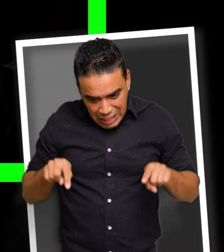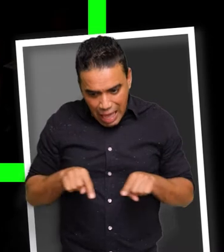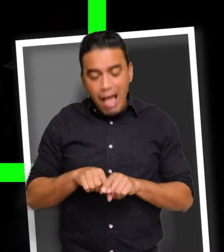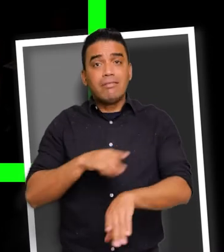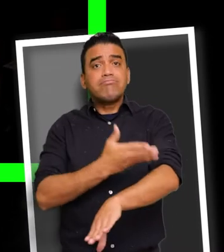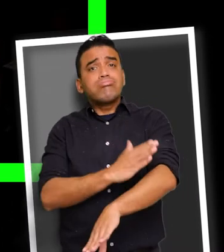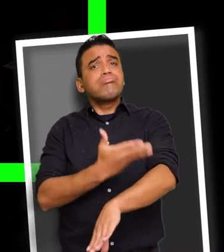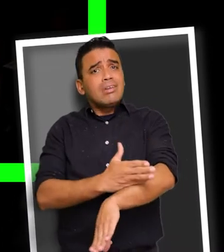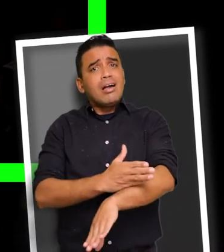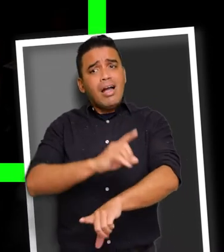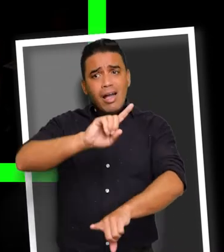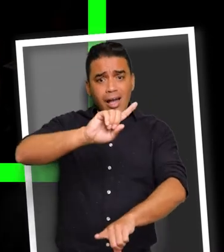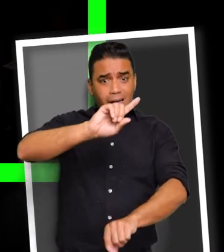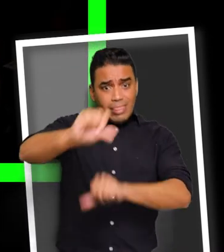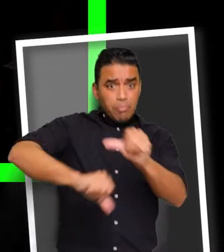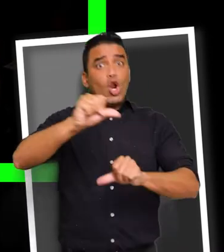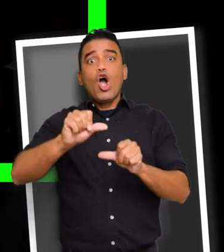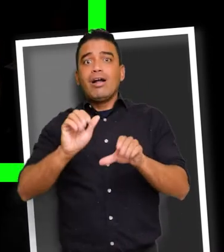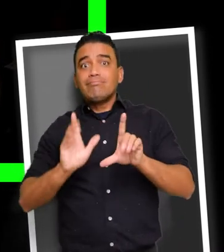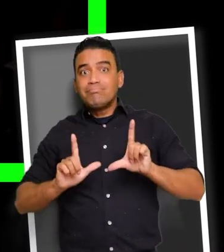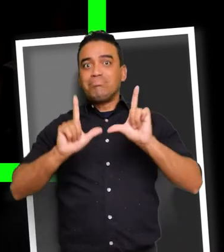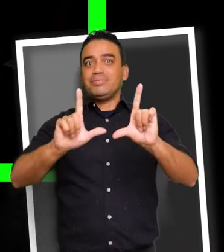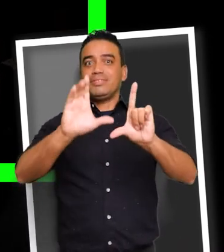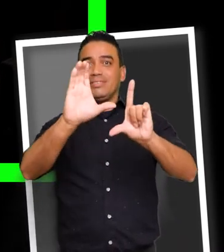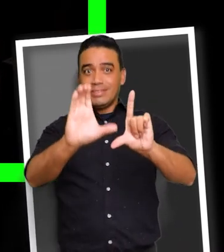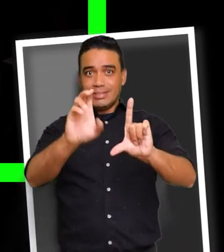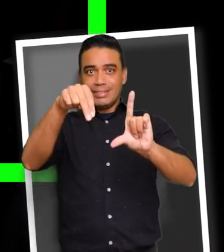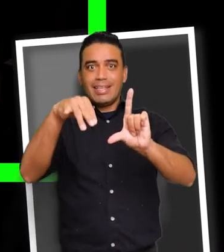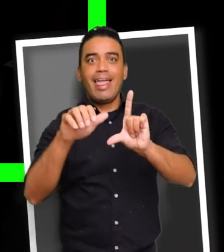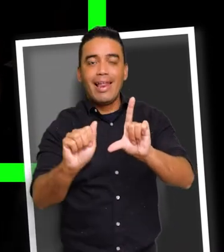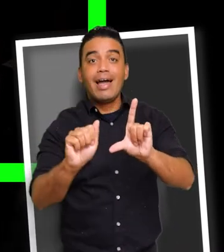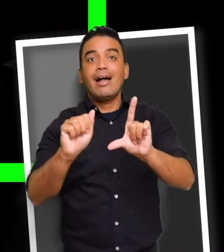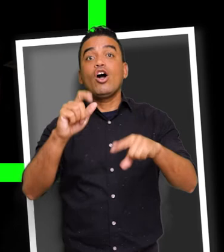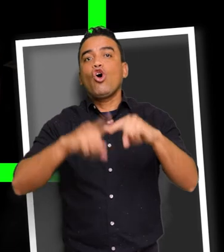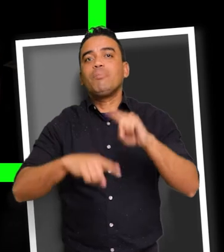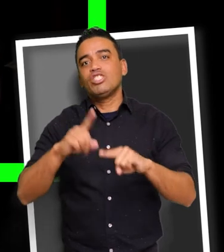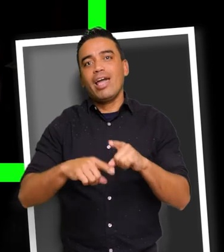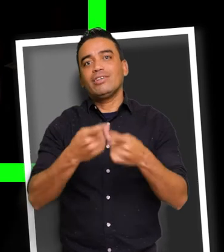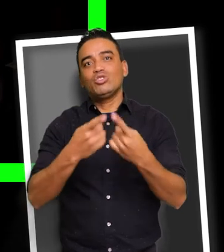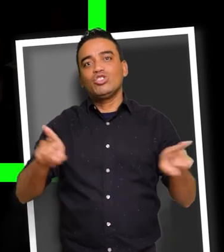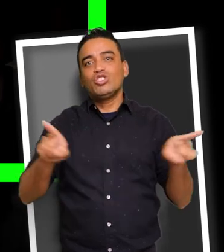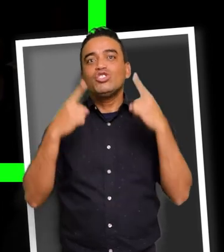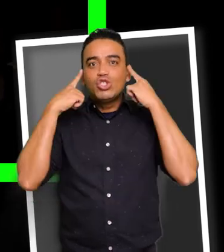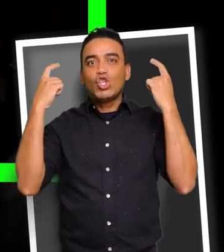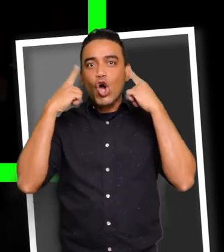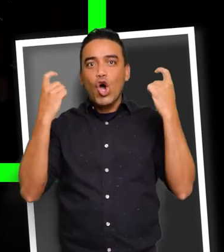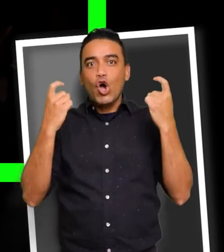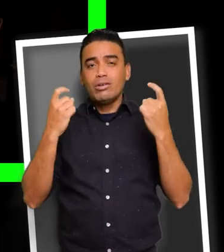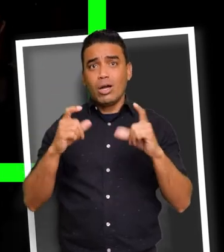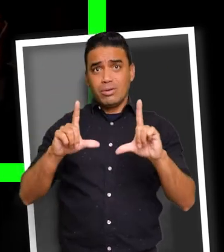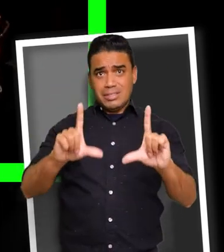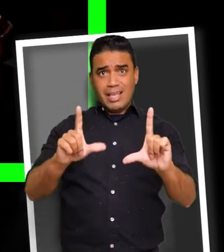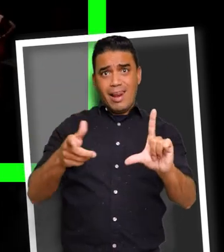ensaio e que depois se transforma em cena, é o de objeto sonoro. Vocês viram que na cena anterior não